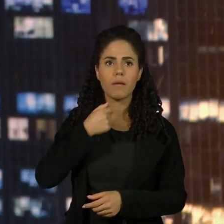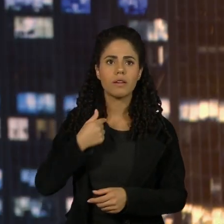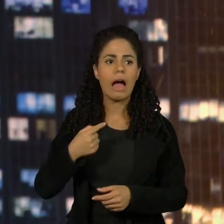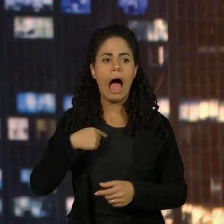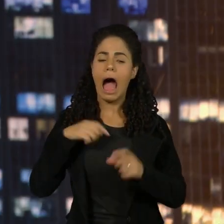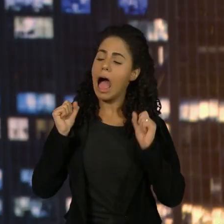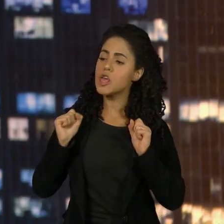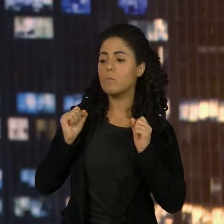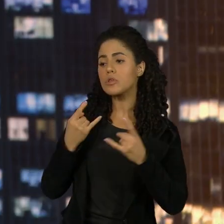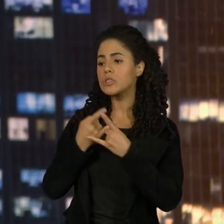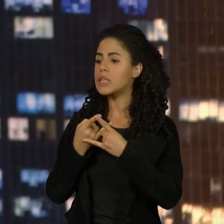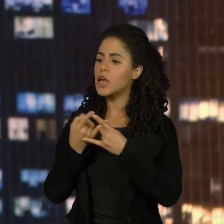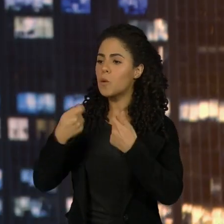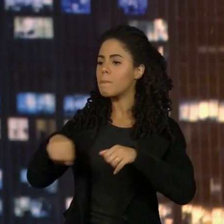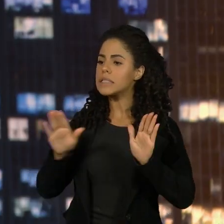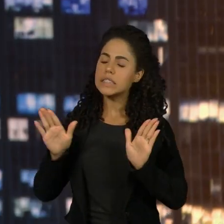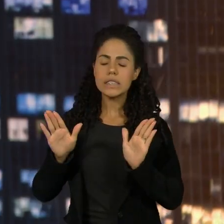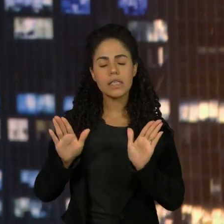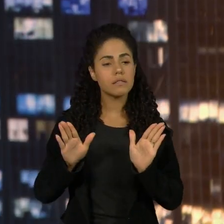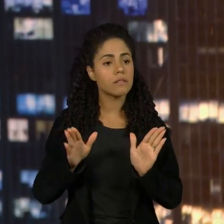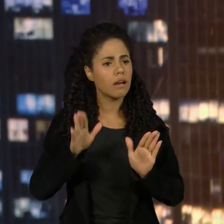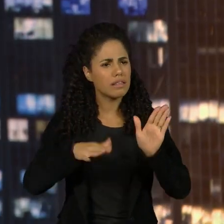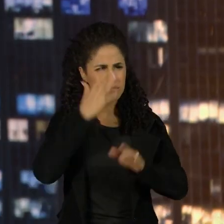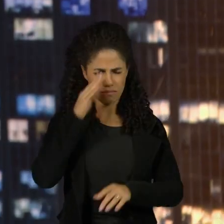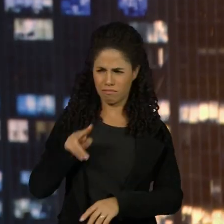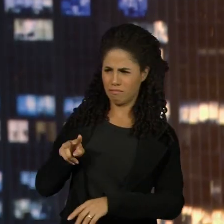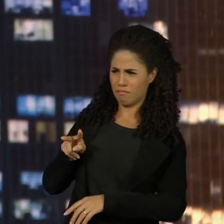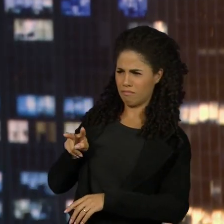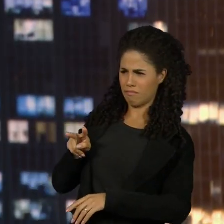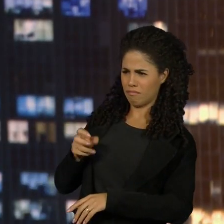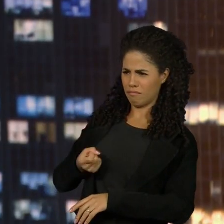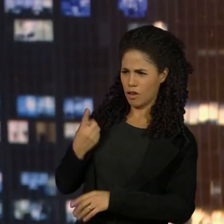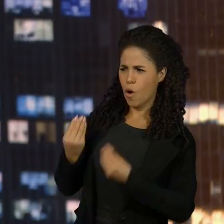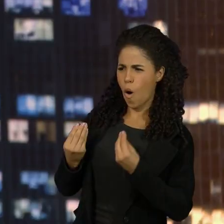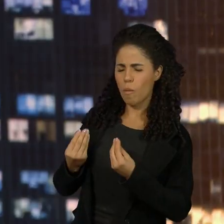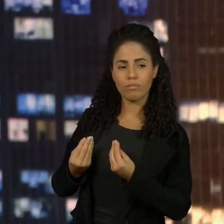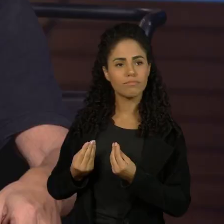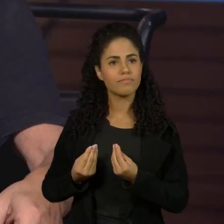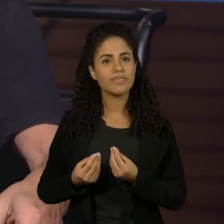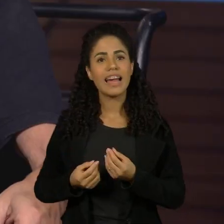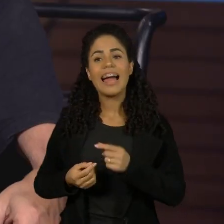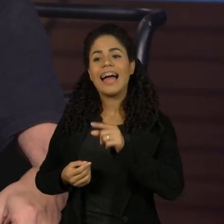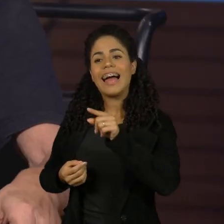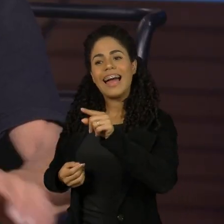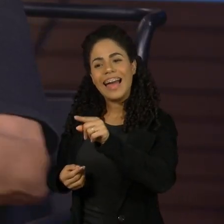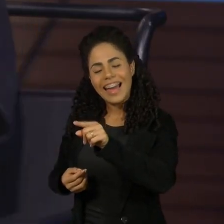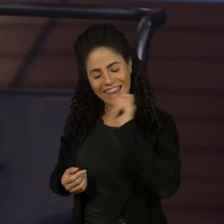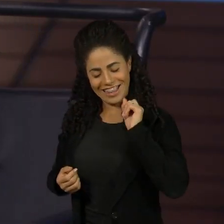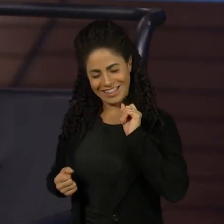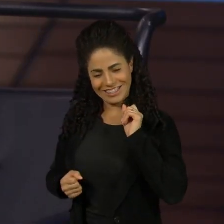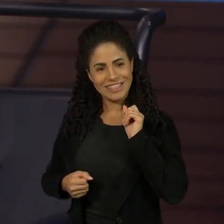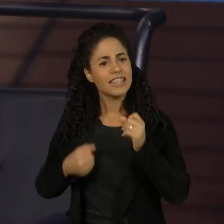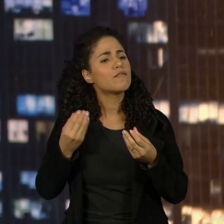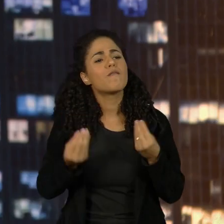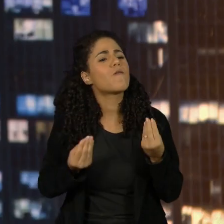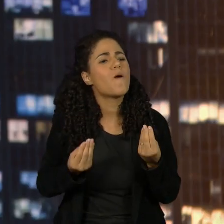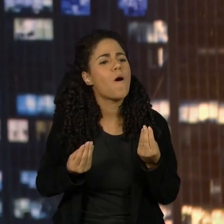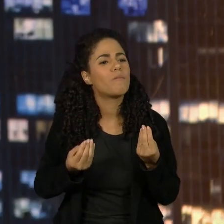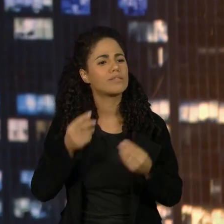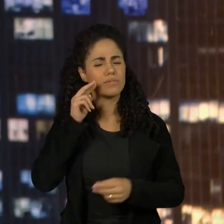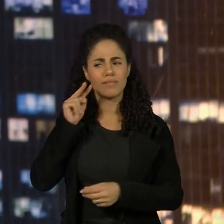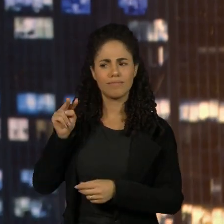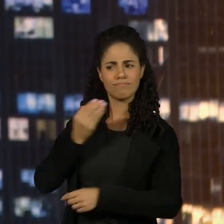fazer sexo desprotegido e muitas vezes as pessoas olham isso com maus olhos. Ou com maus